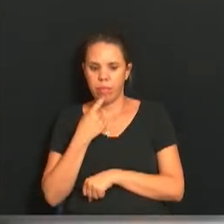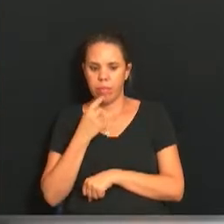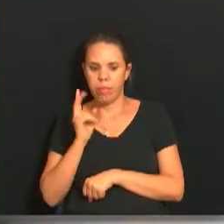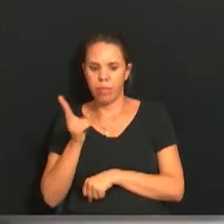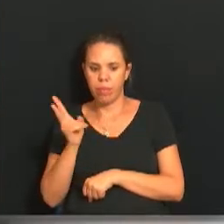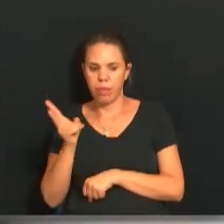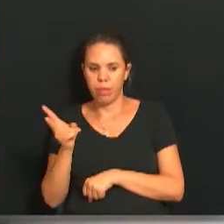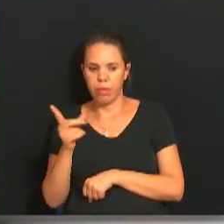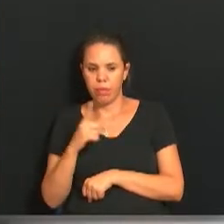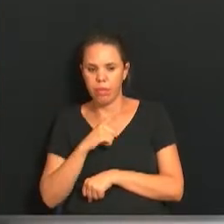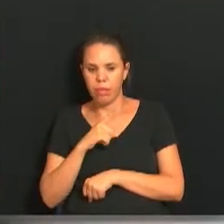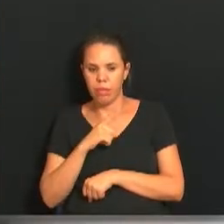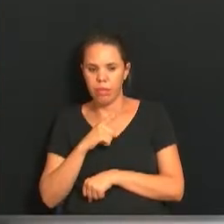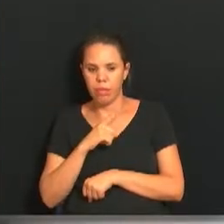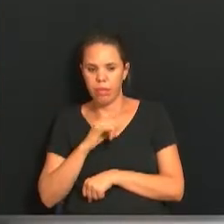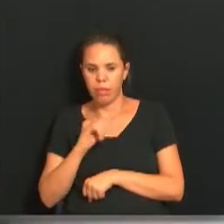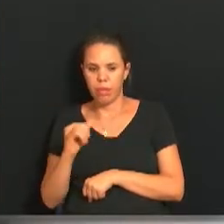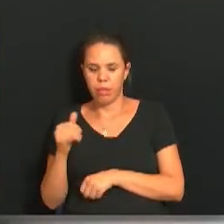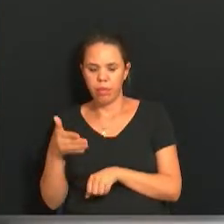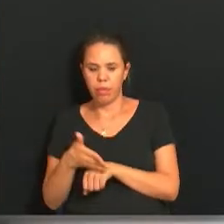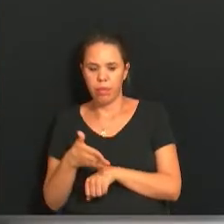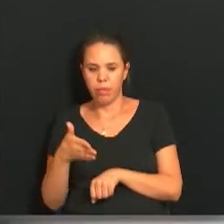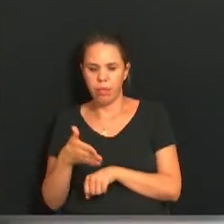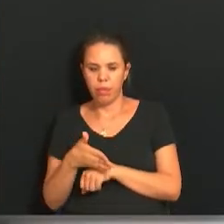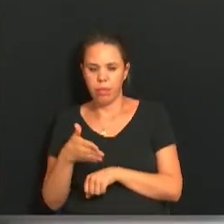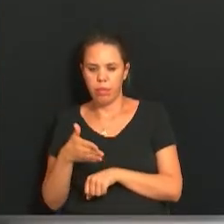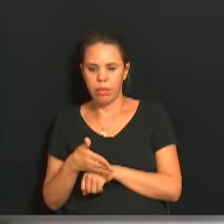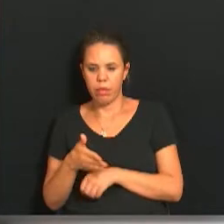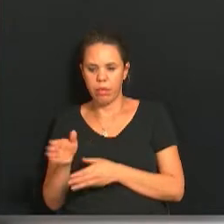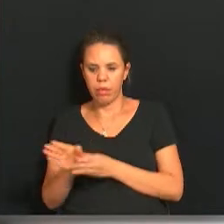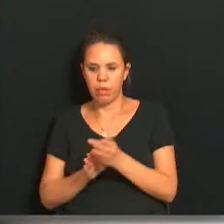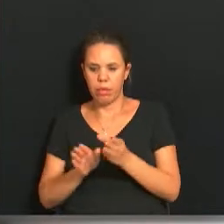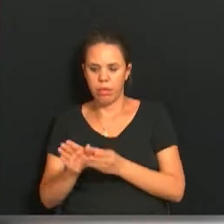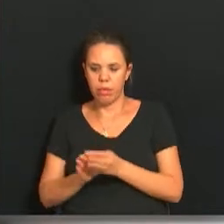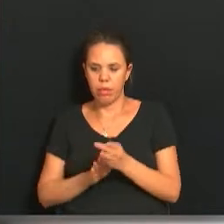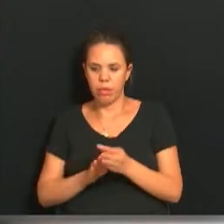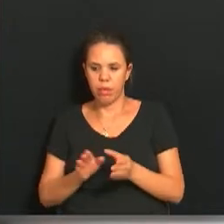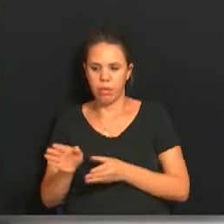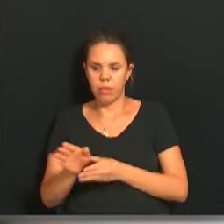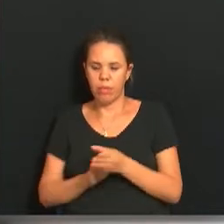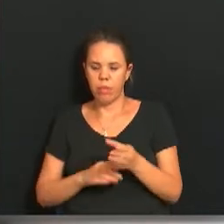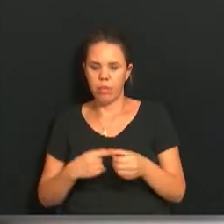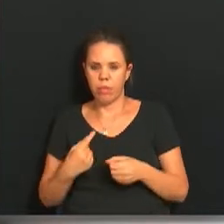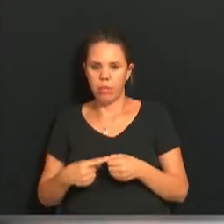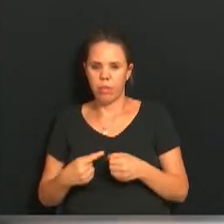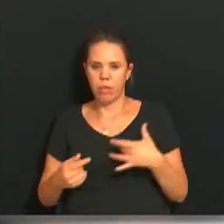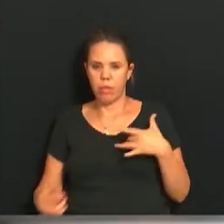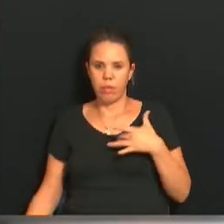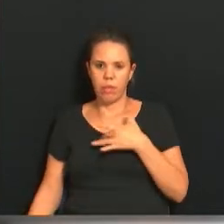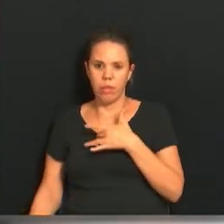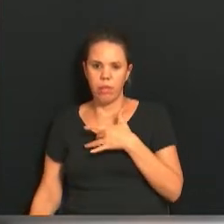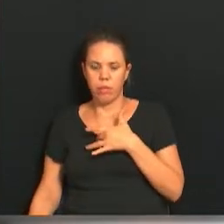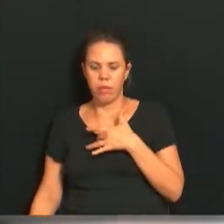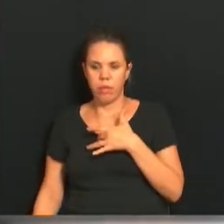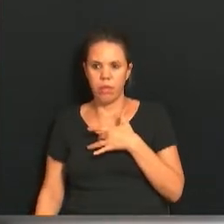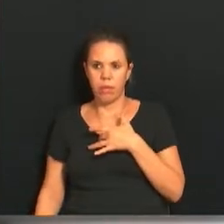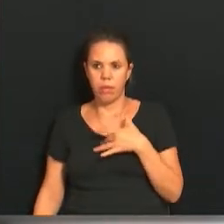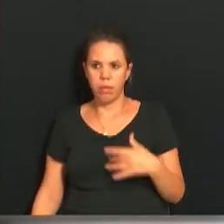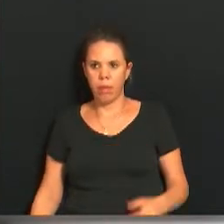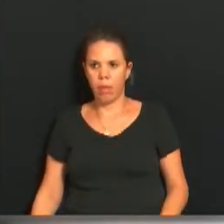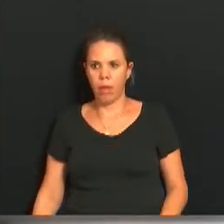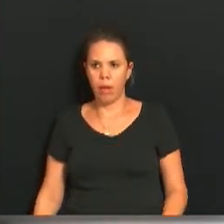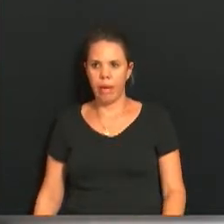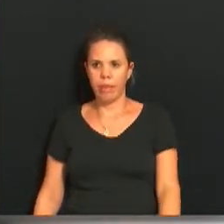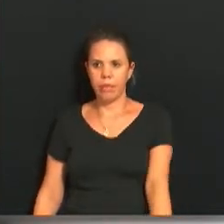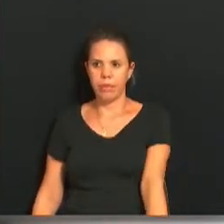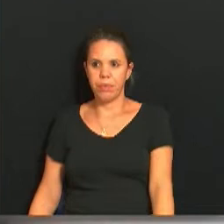tem contado com a participação e a orientação, tanto do Conselho Municipal de Saúde, mas muito, né,